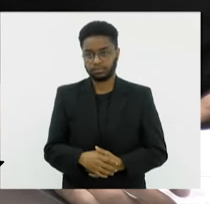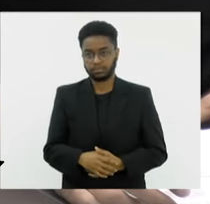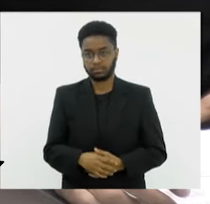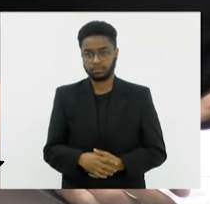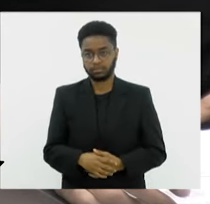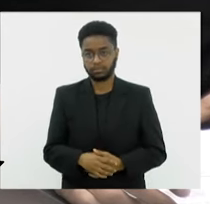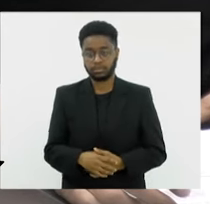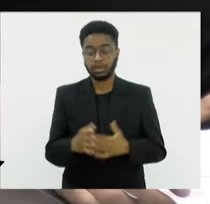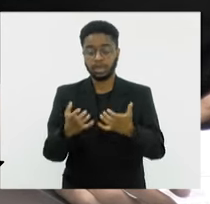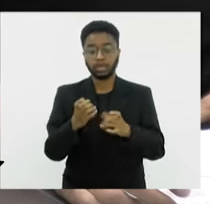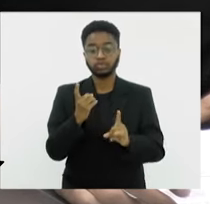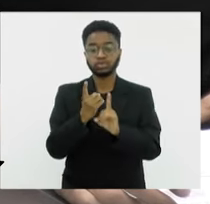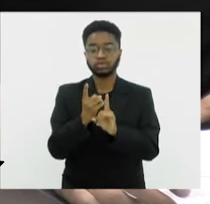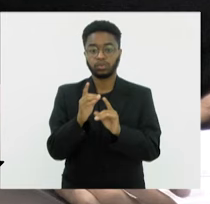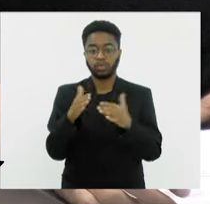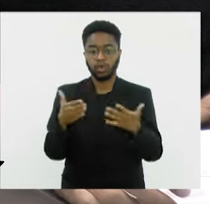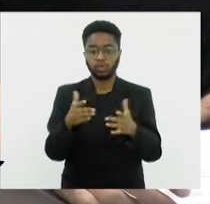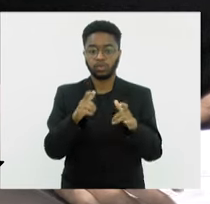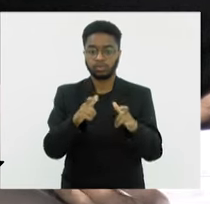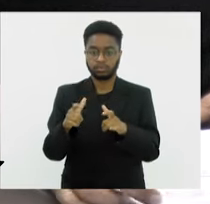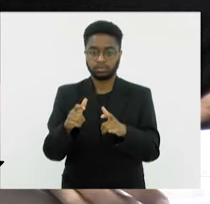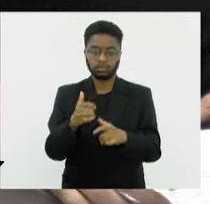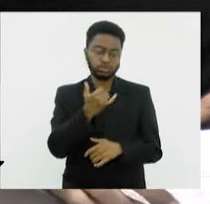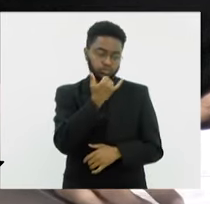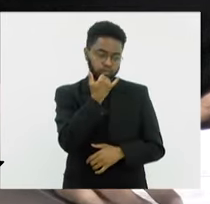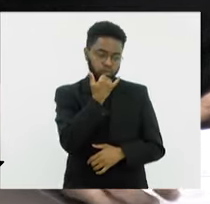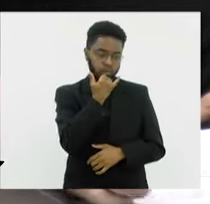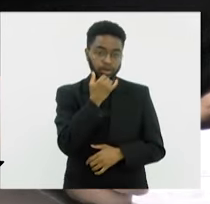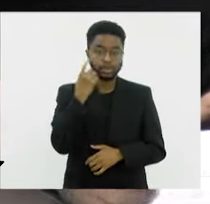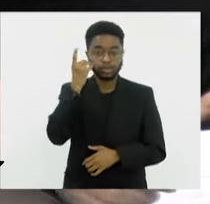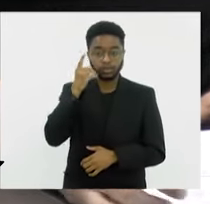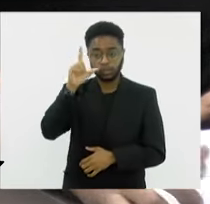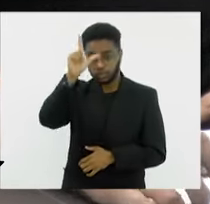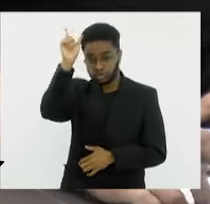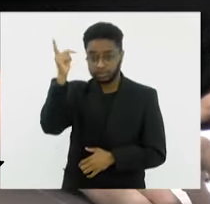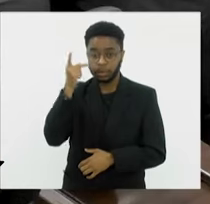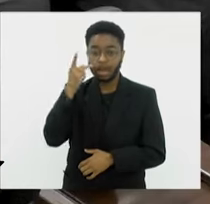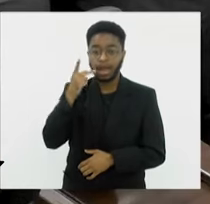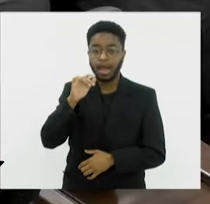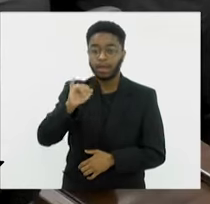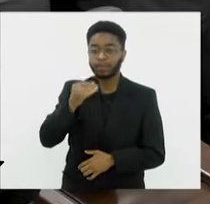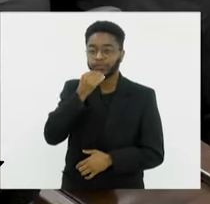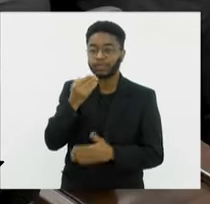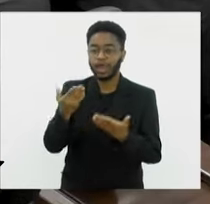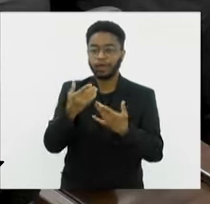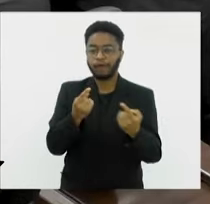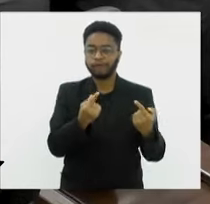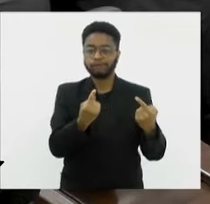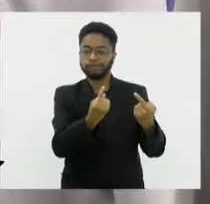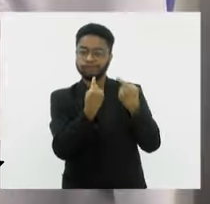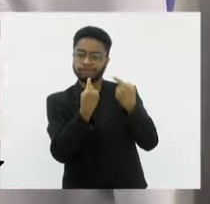Ela quer identificar os lugares. Peço desculpa, Vossa Excelência. Não, tudo bem. Tudo deputado bem. Luiz Paulo aproveitou o ensejo e veio me torturar. É.